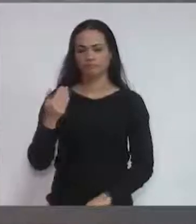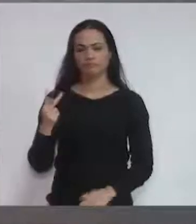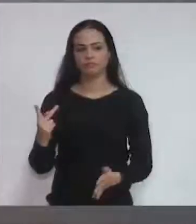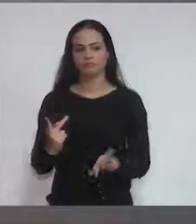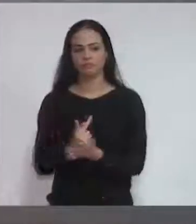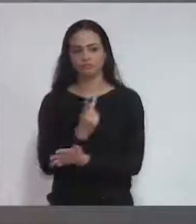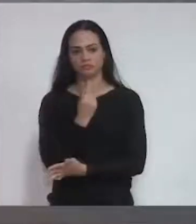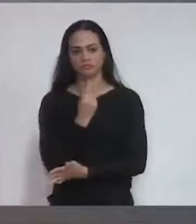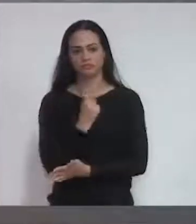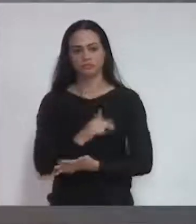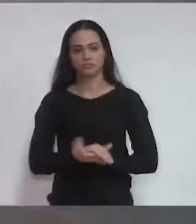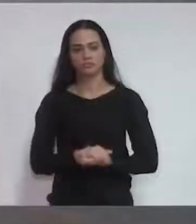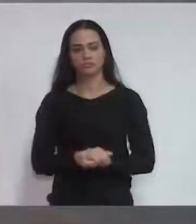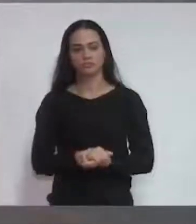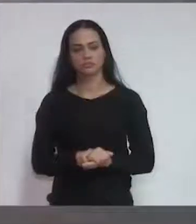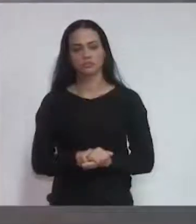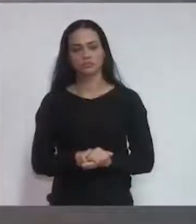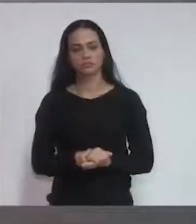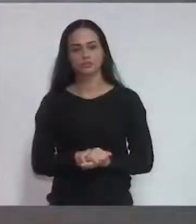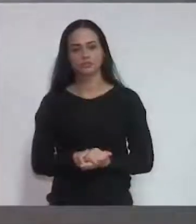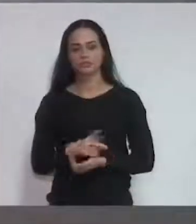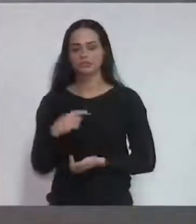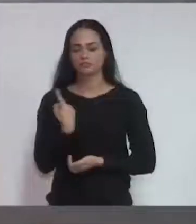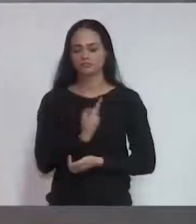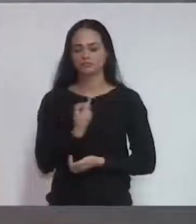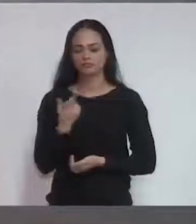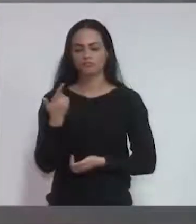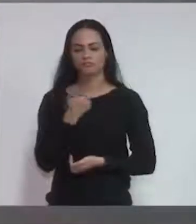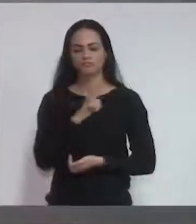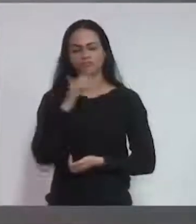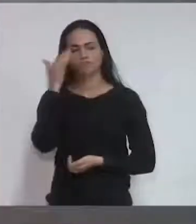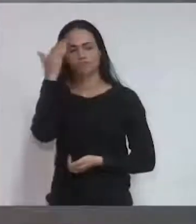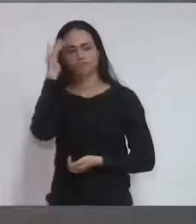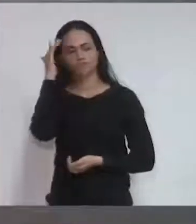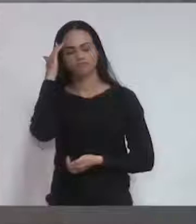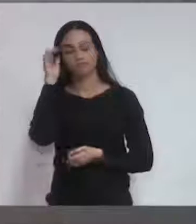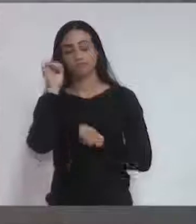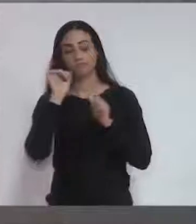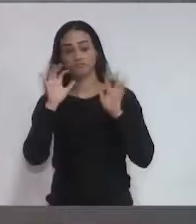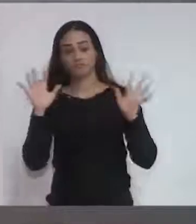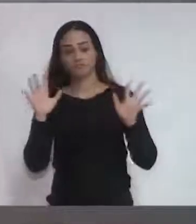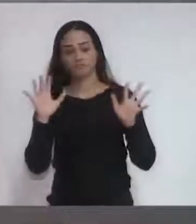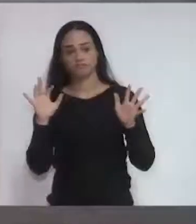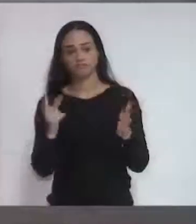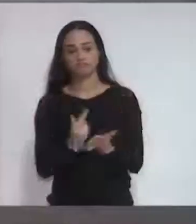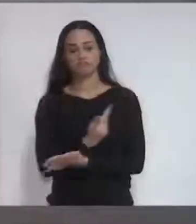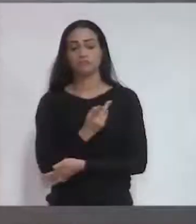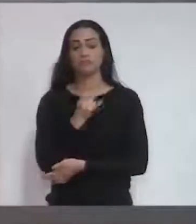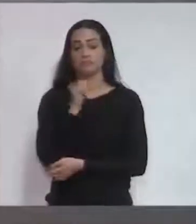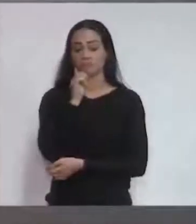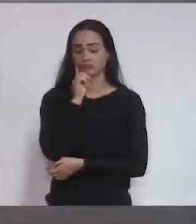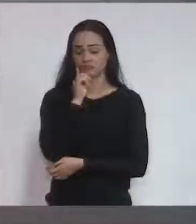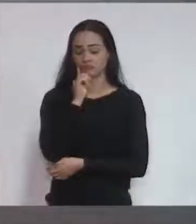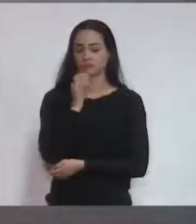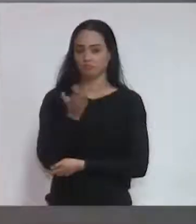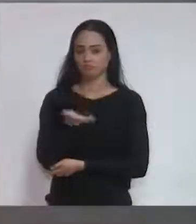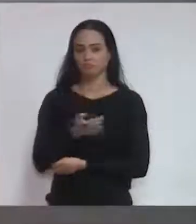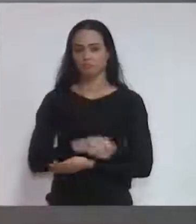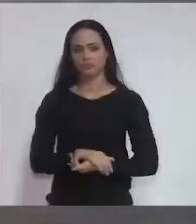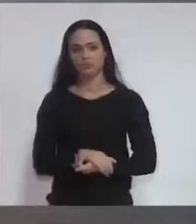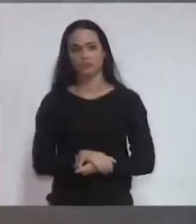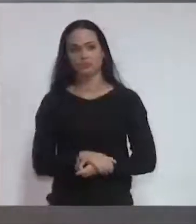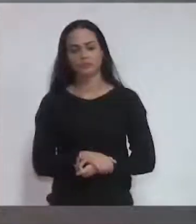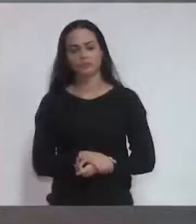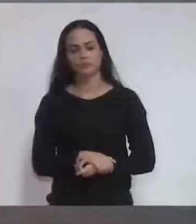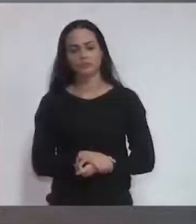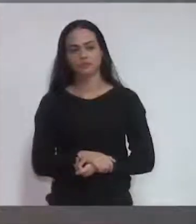para que a gente possa entender um pouco do que aconteceu, né? Eu me refiro, por exemplo, à